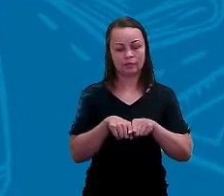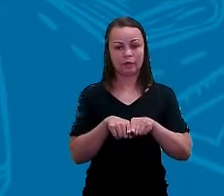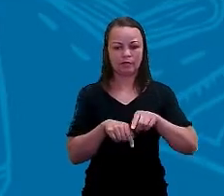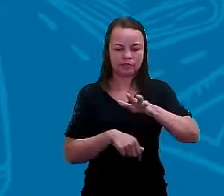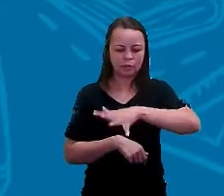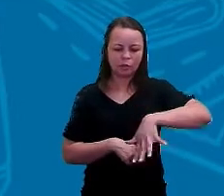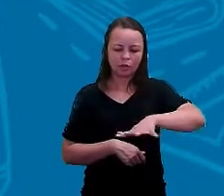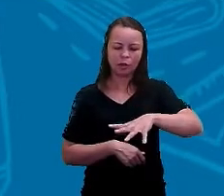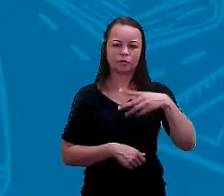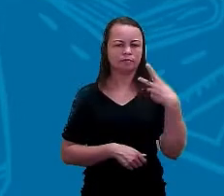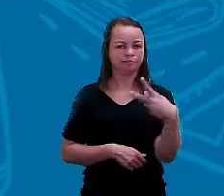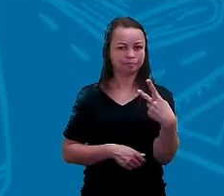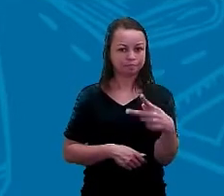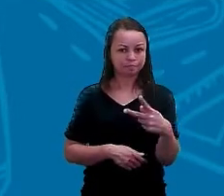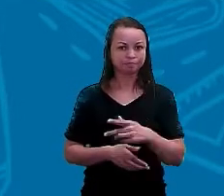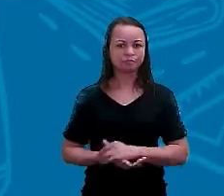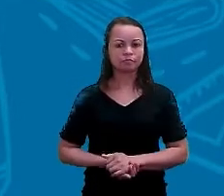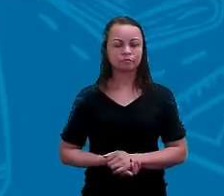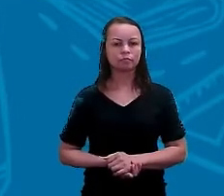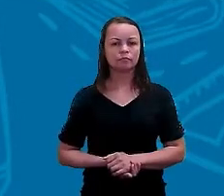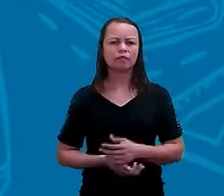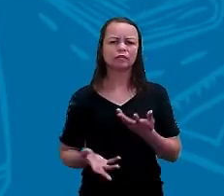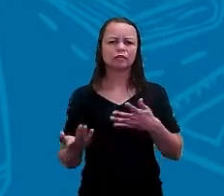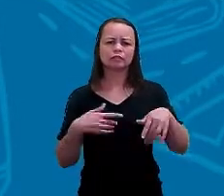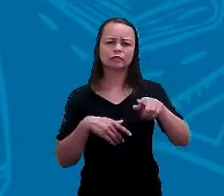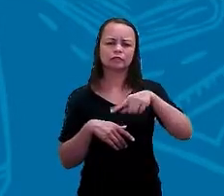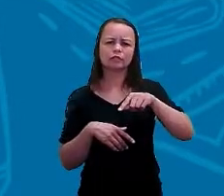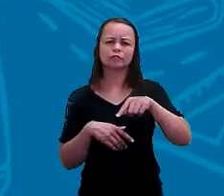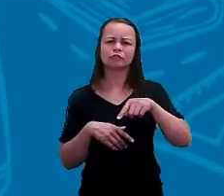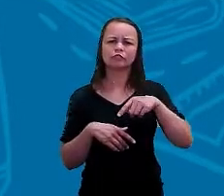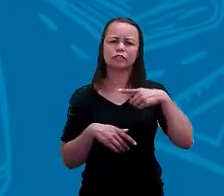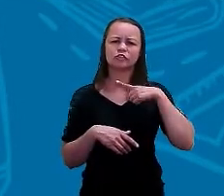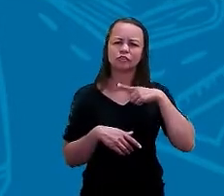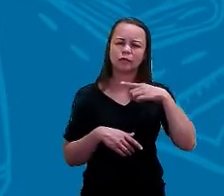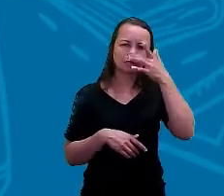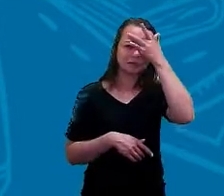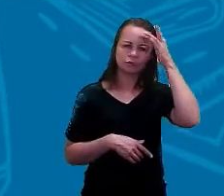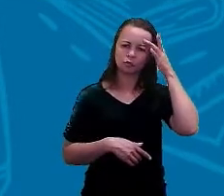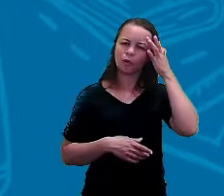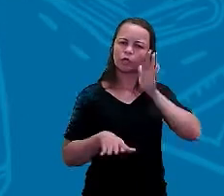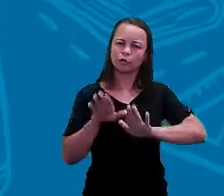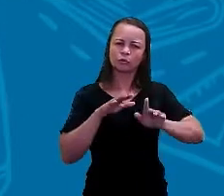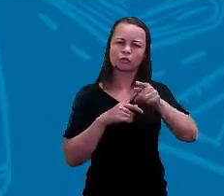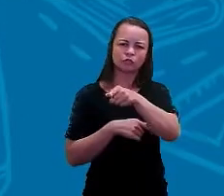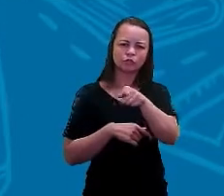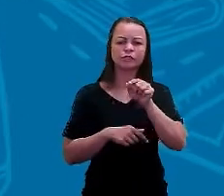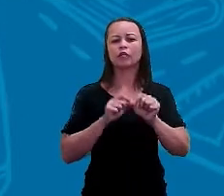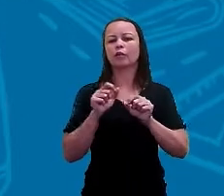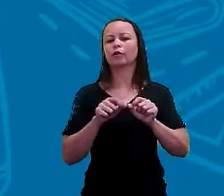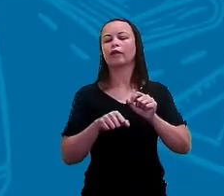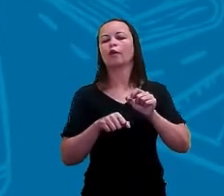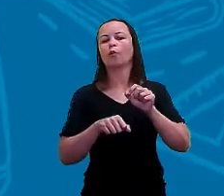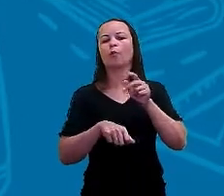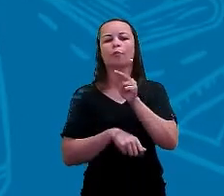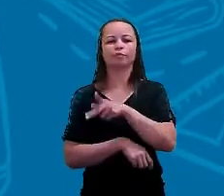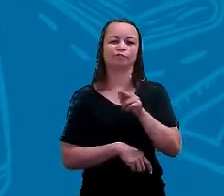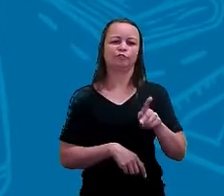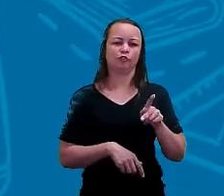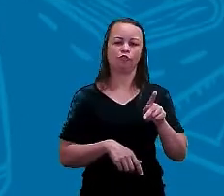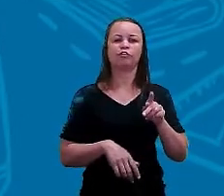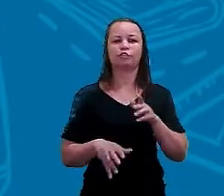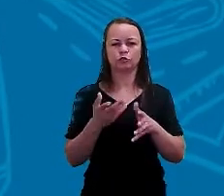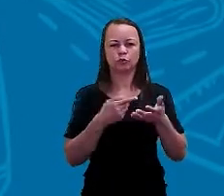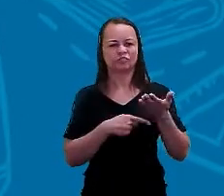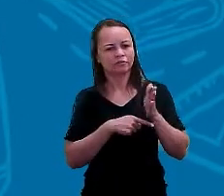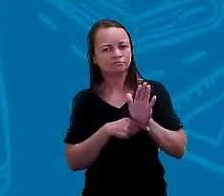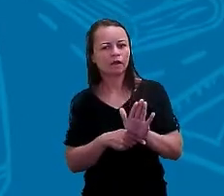seu. E acima de tudo, você tem um grande cuidador do teu saber, que é quem, gente? O teu professor. Qualquer dúvida, ele é o grande balizador, ele é o